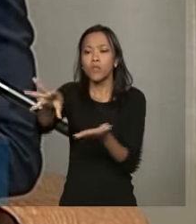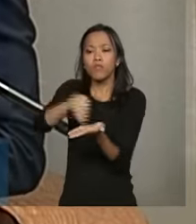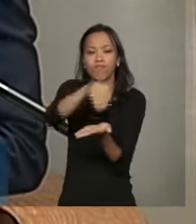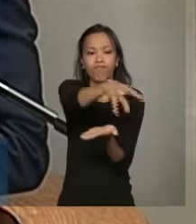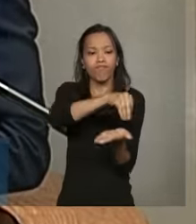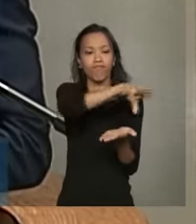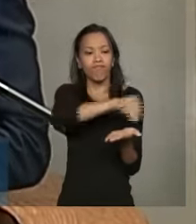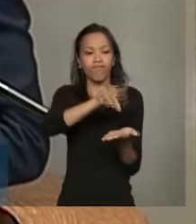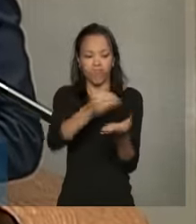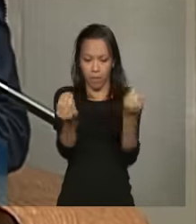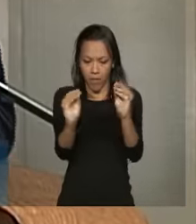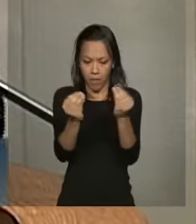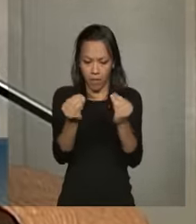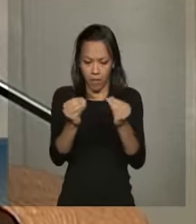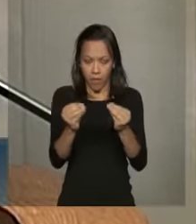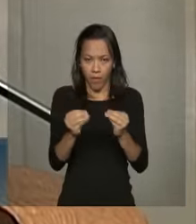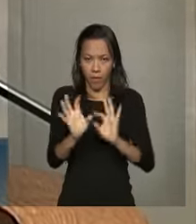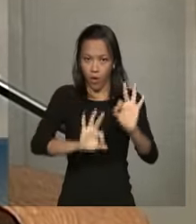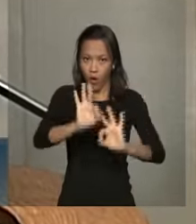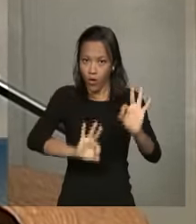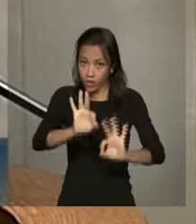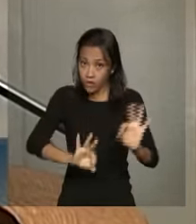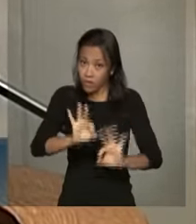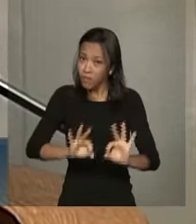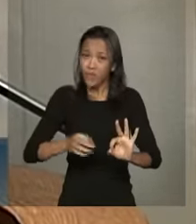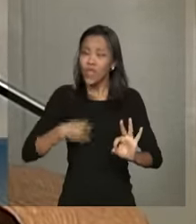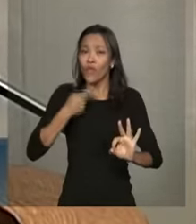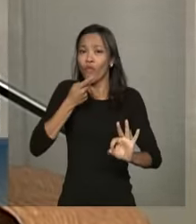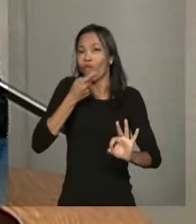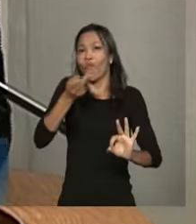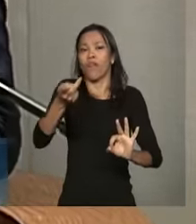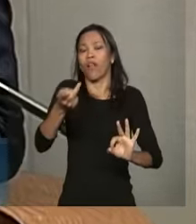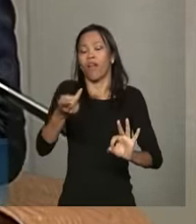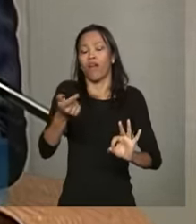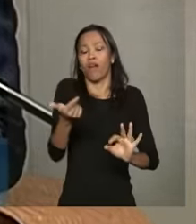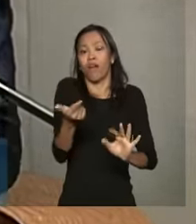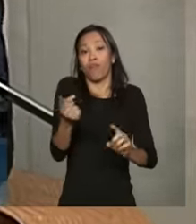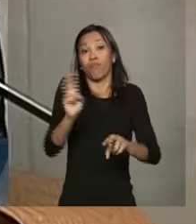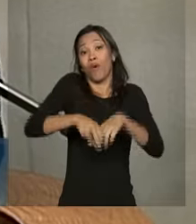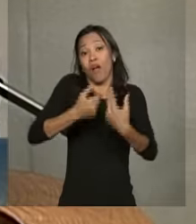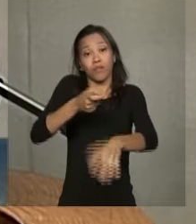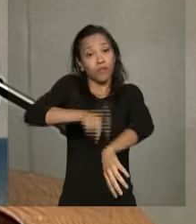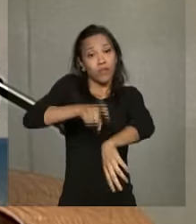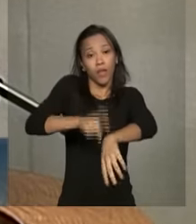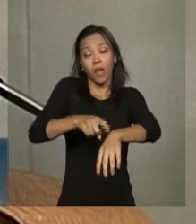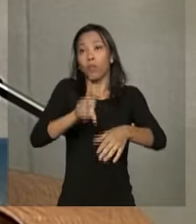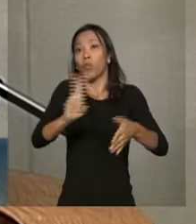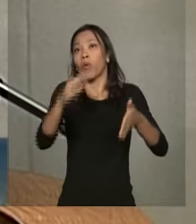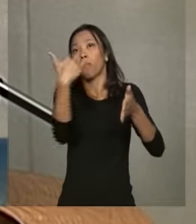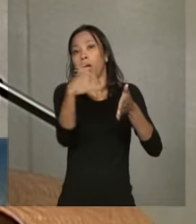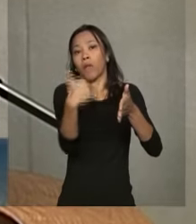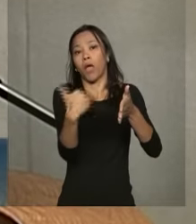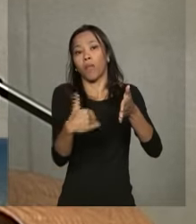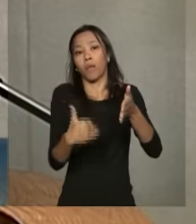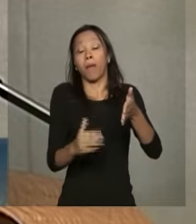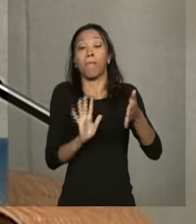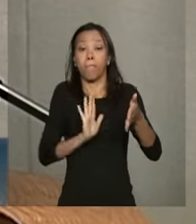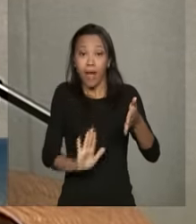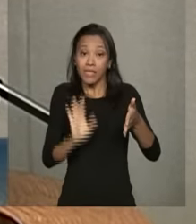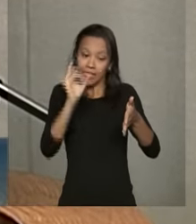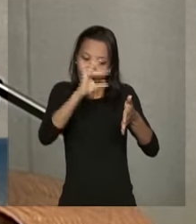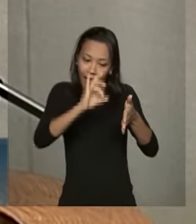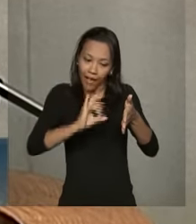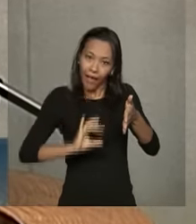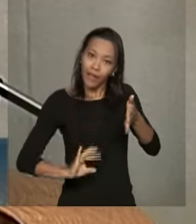listados eu não vou elencos Por uma questão de tempo mas são órgãos